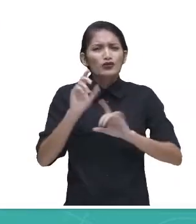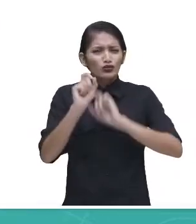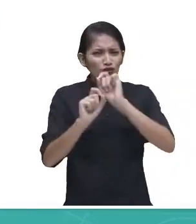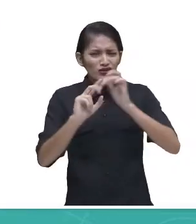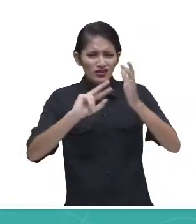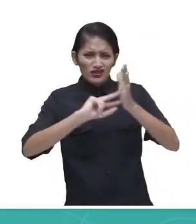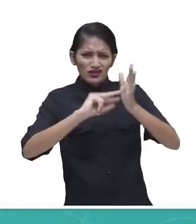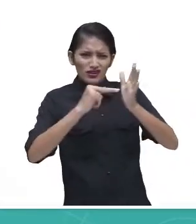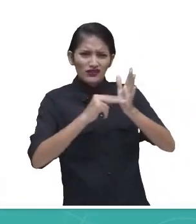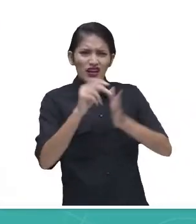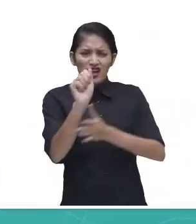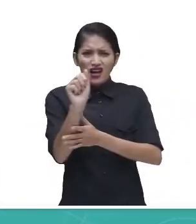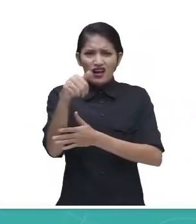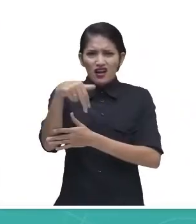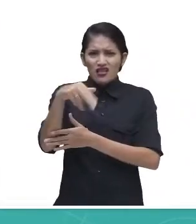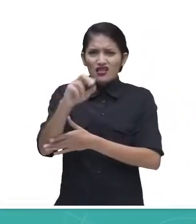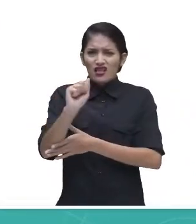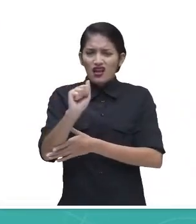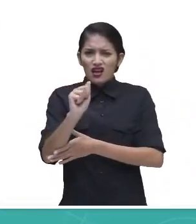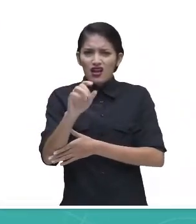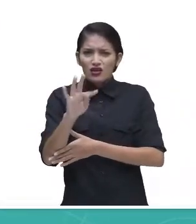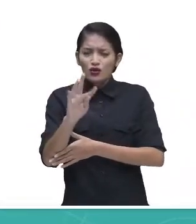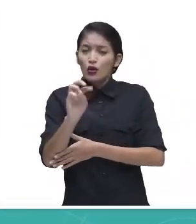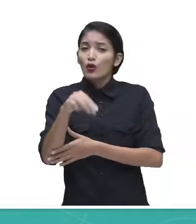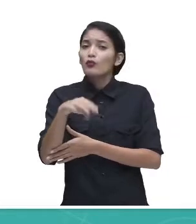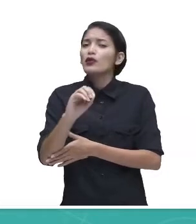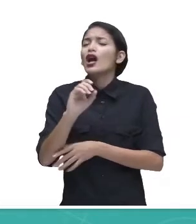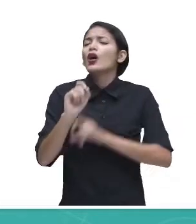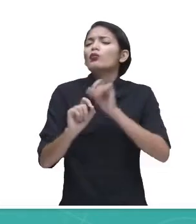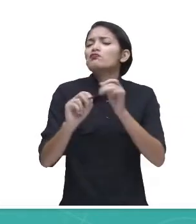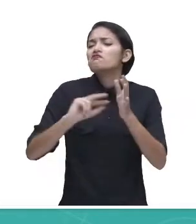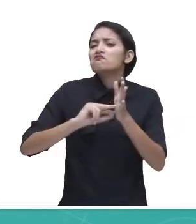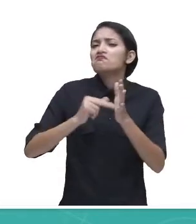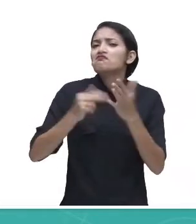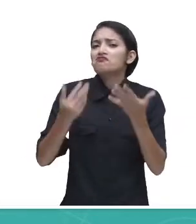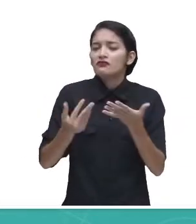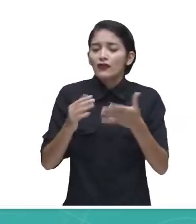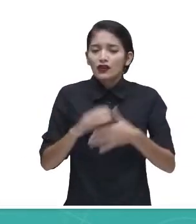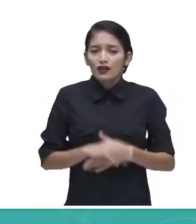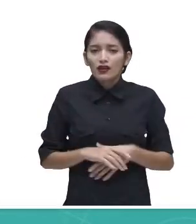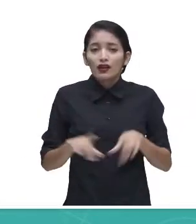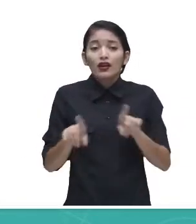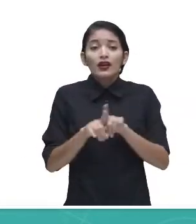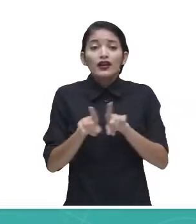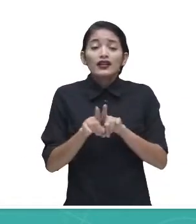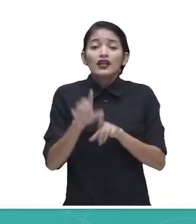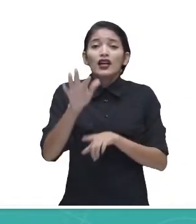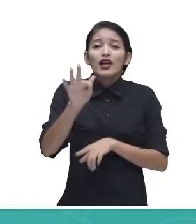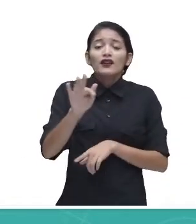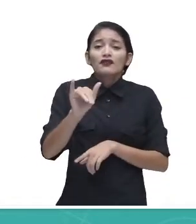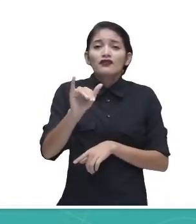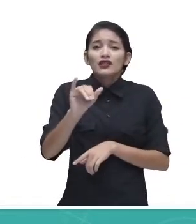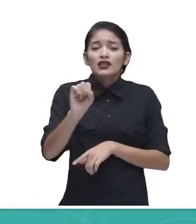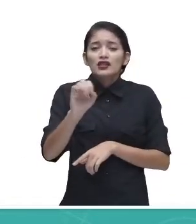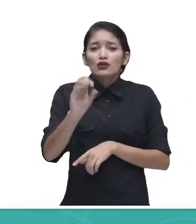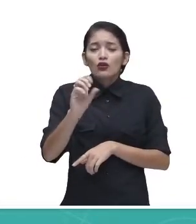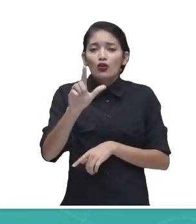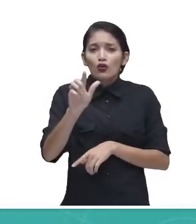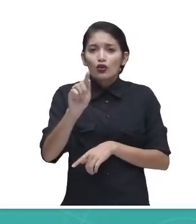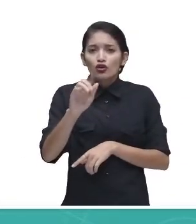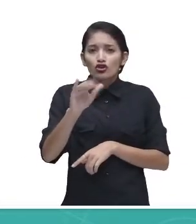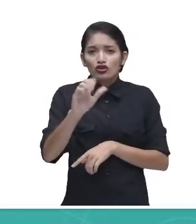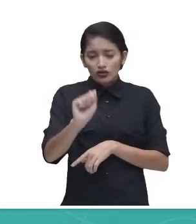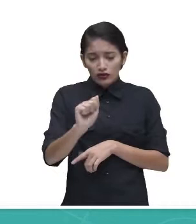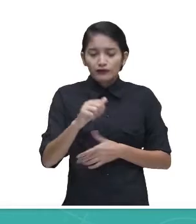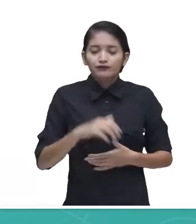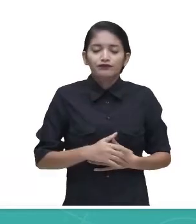essa anatomia, quando a gente fala de anatomia, do que a gente está falando, e quando fala de fisiologia, do que a gente está falando. Então, olhem